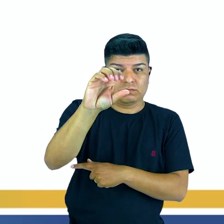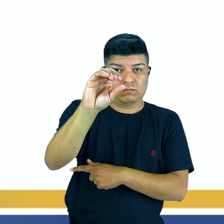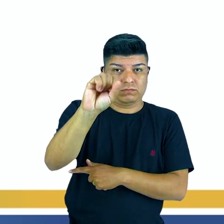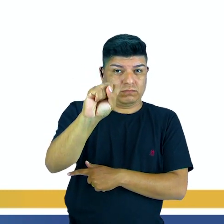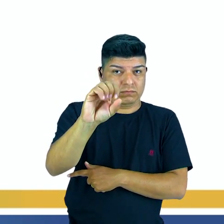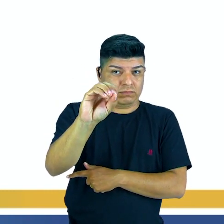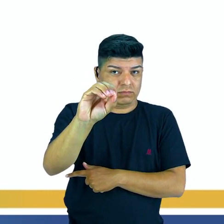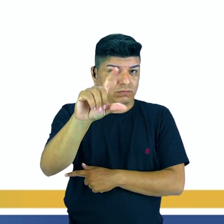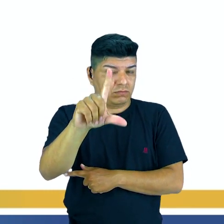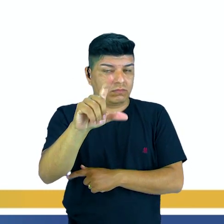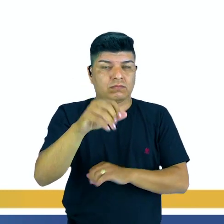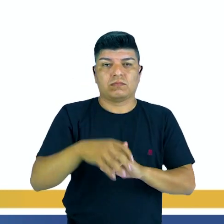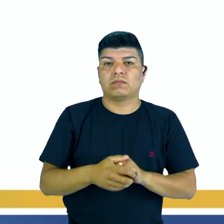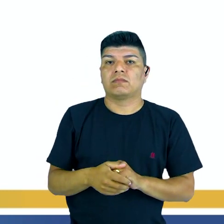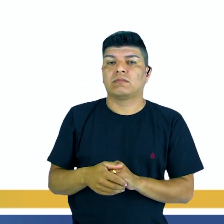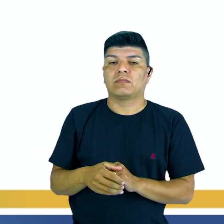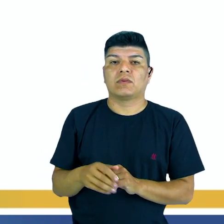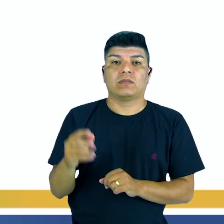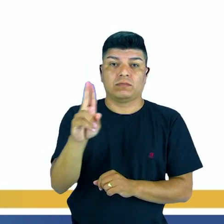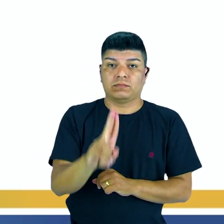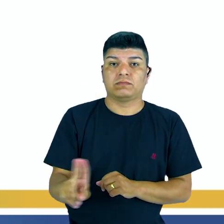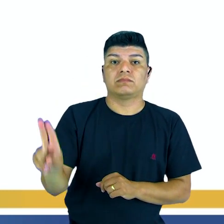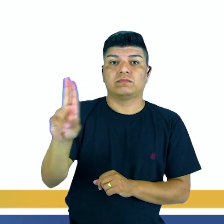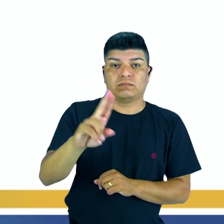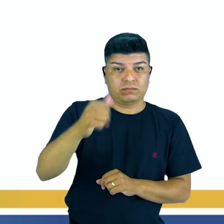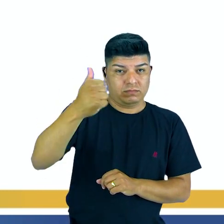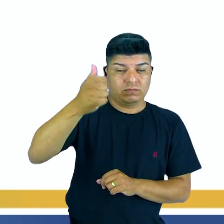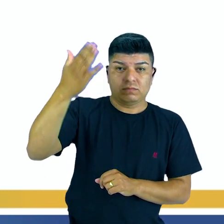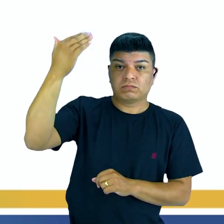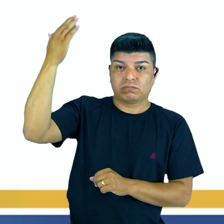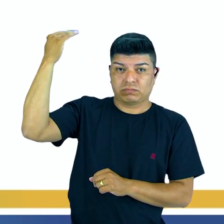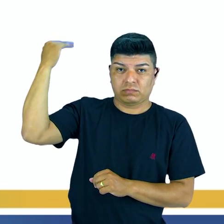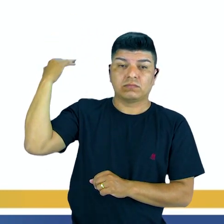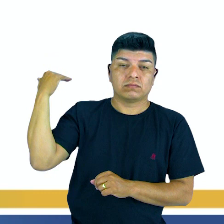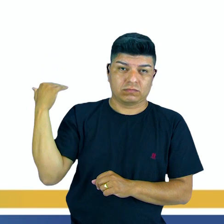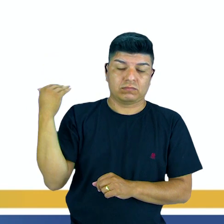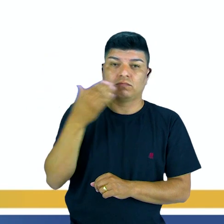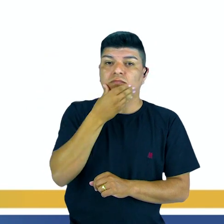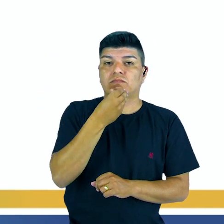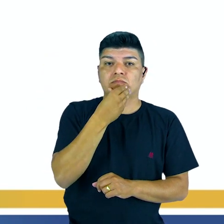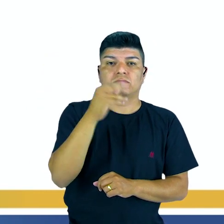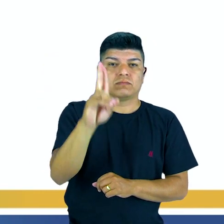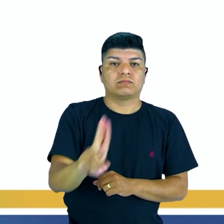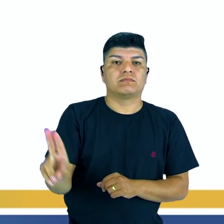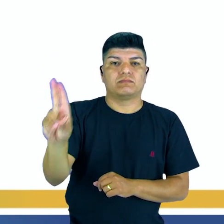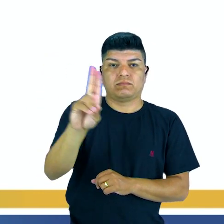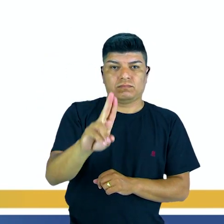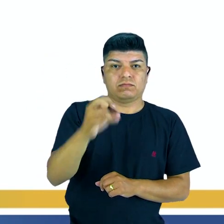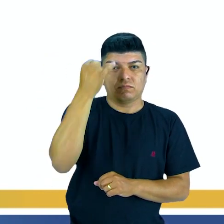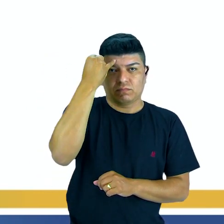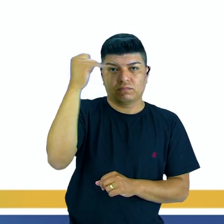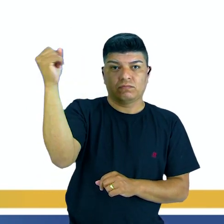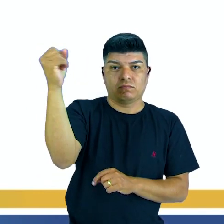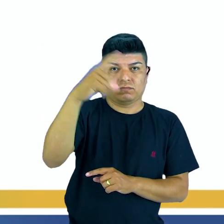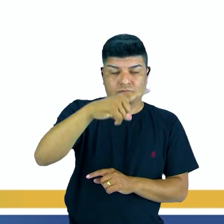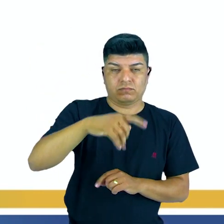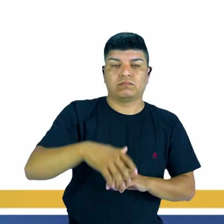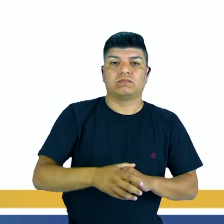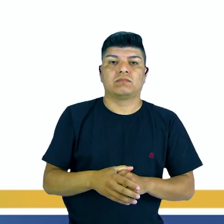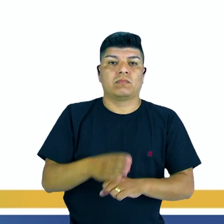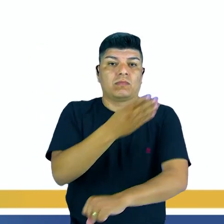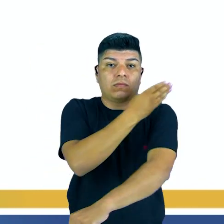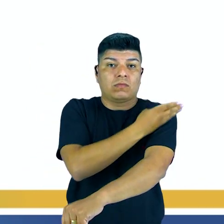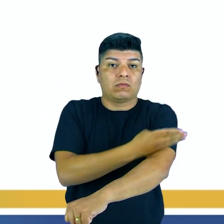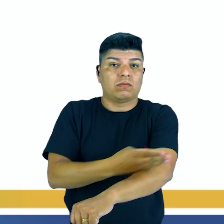dos primeiros referenciais de utilização, tá, de orientação, utilizados pelo homem. Foi essa a ideia do Sol, tá?